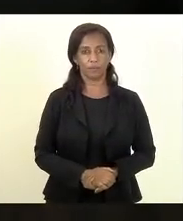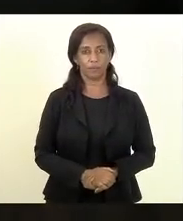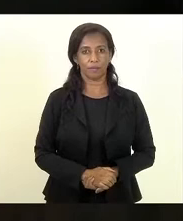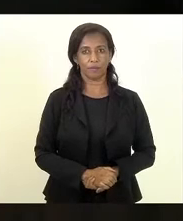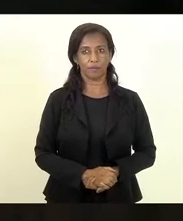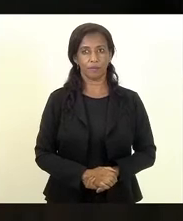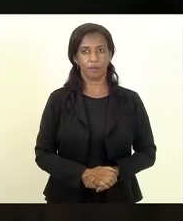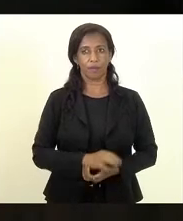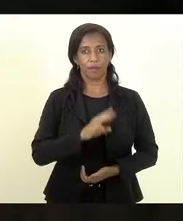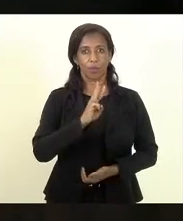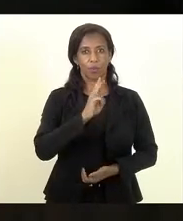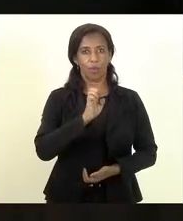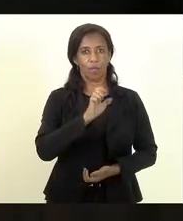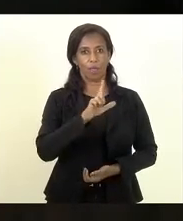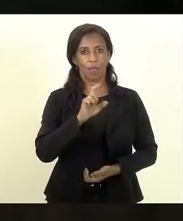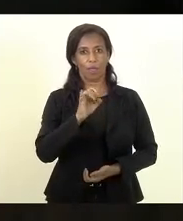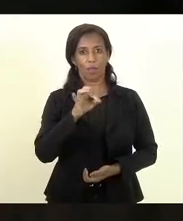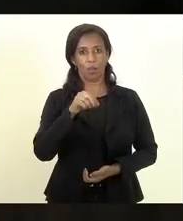Deputado Elton José.